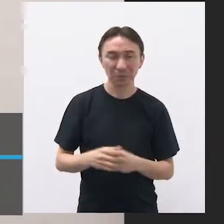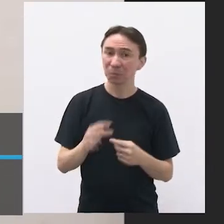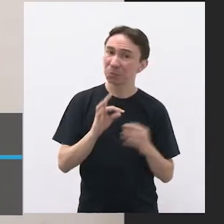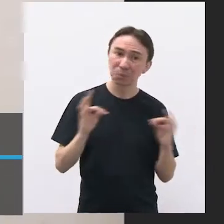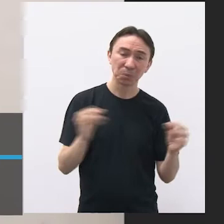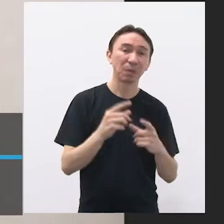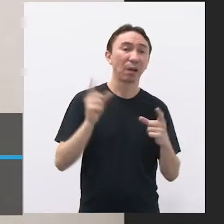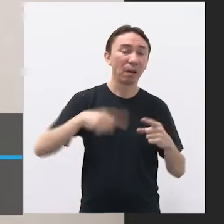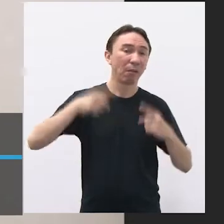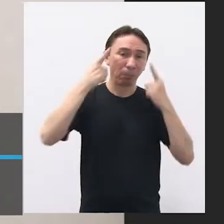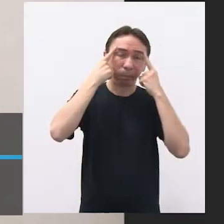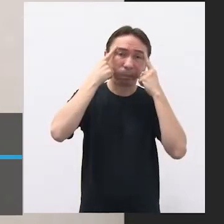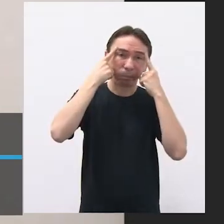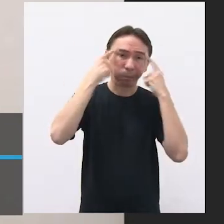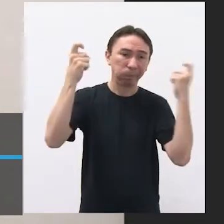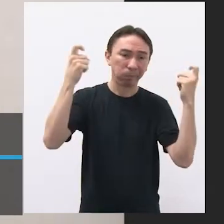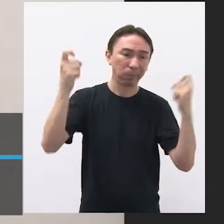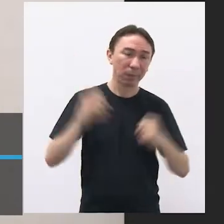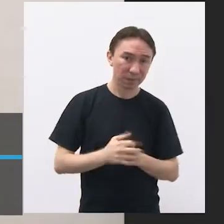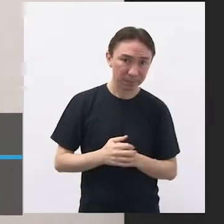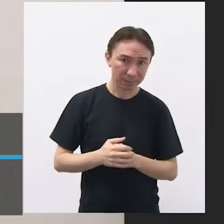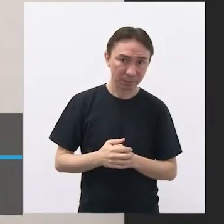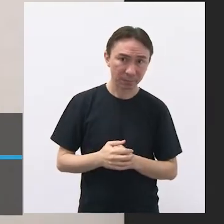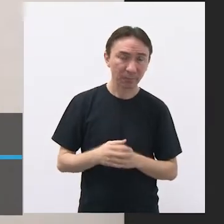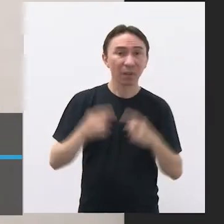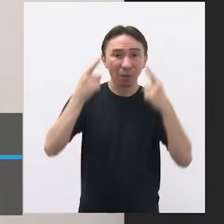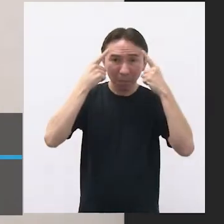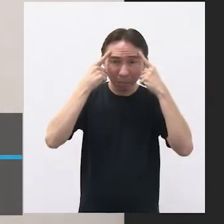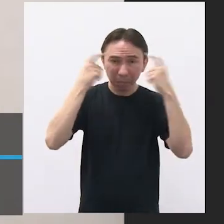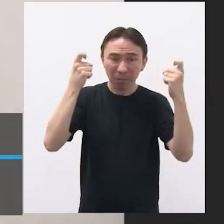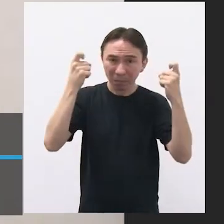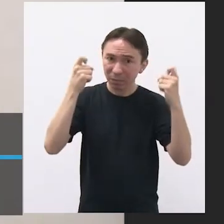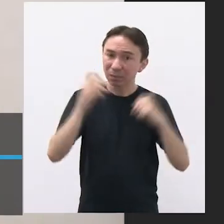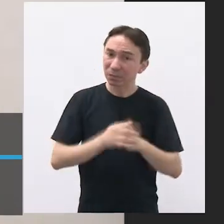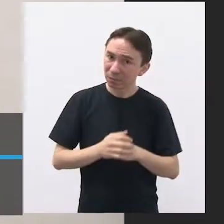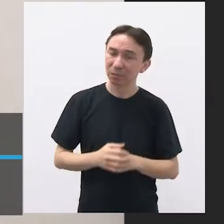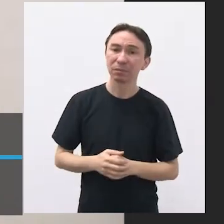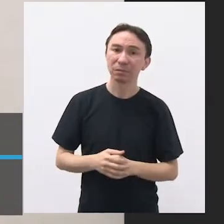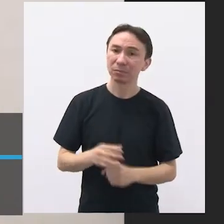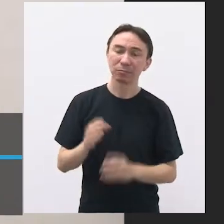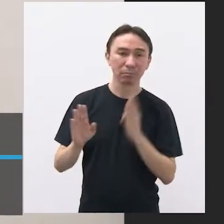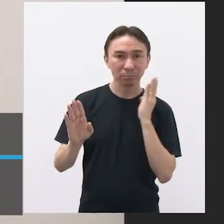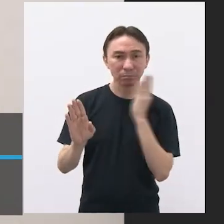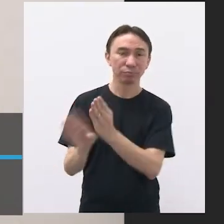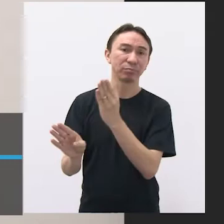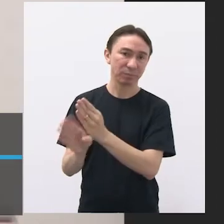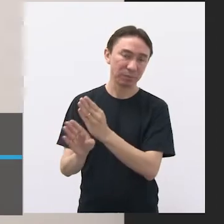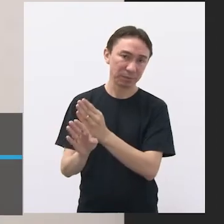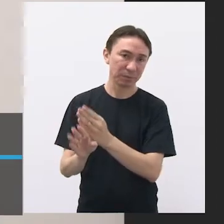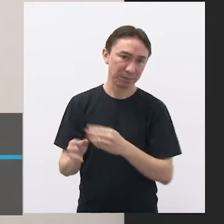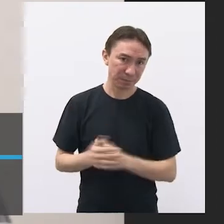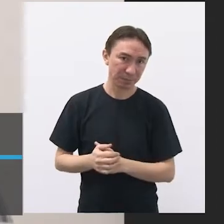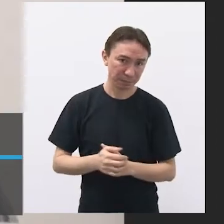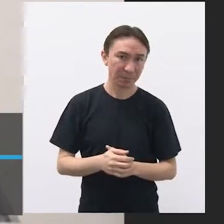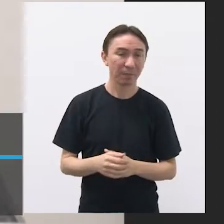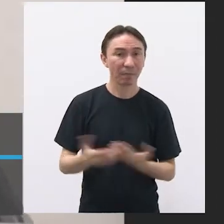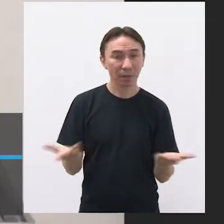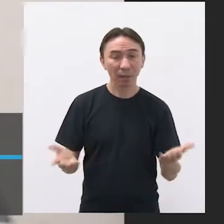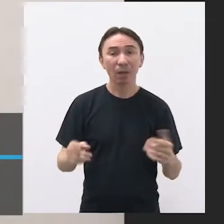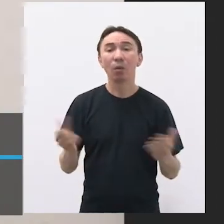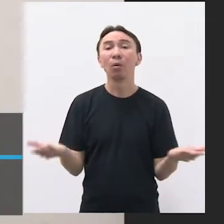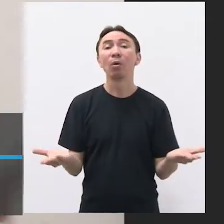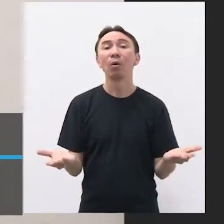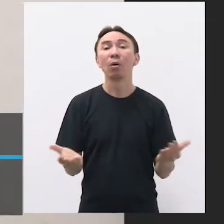tá? E são violências reconhecidas, né? A homofobia, por exemplo, foi equiparada a crime em 2019 pelo Supremo Tribunal